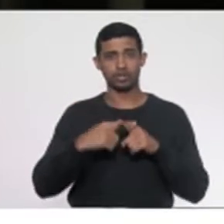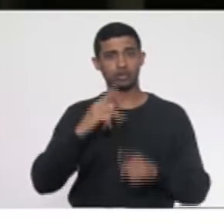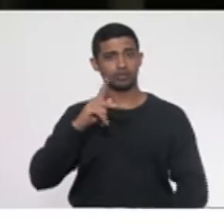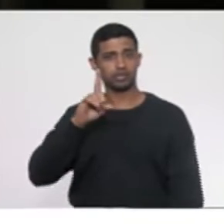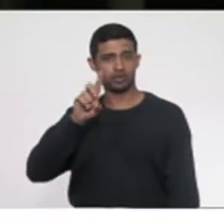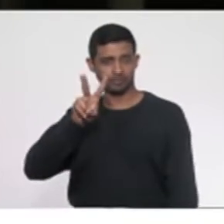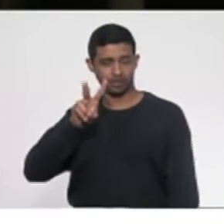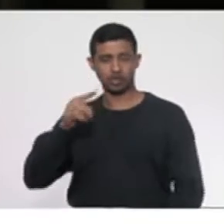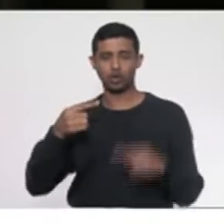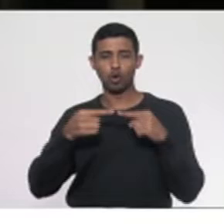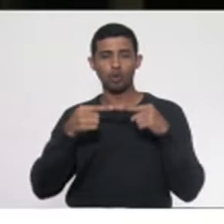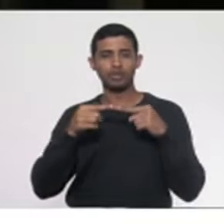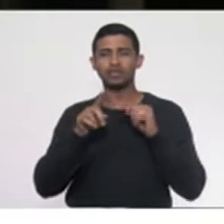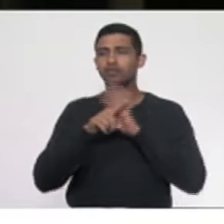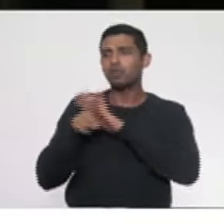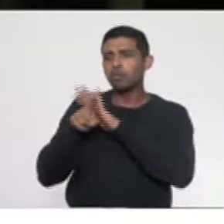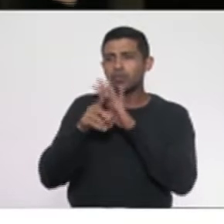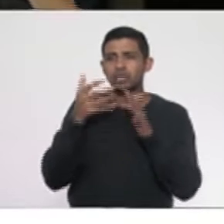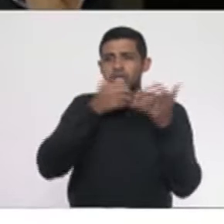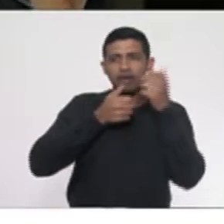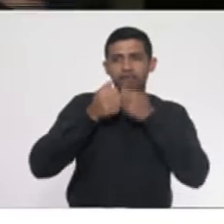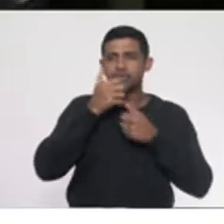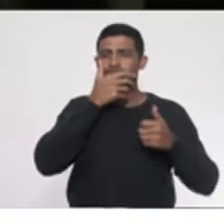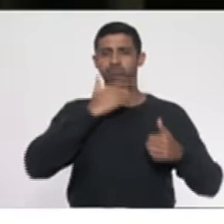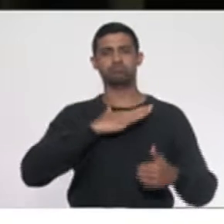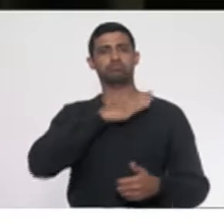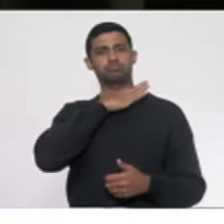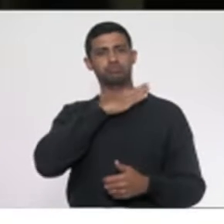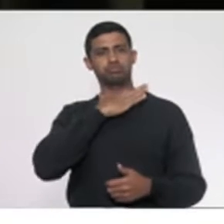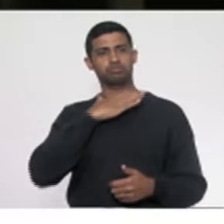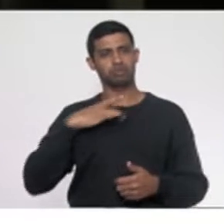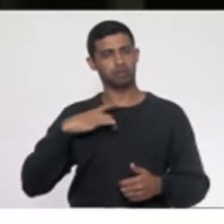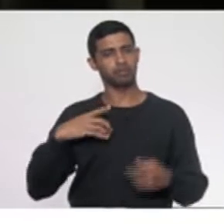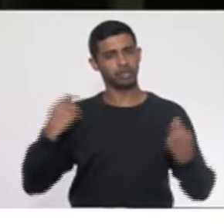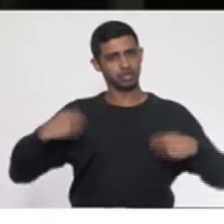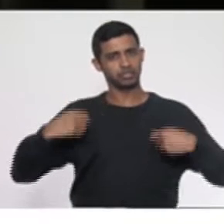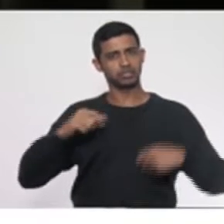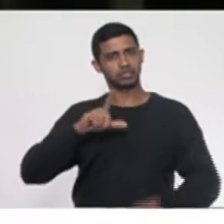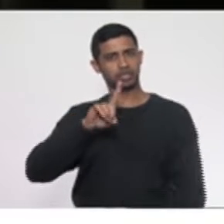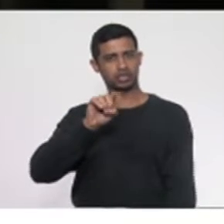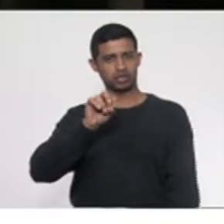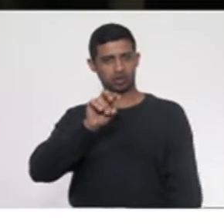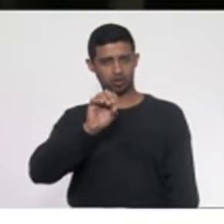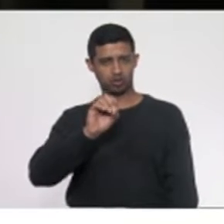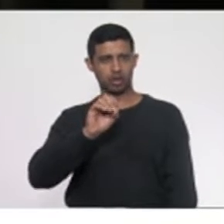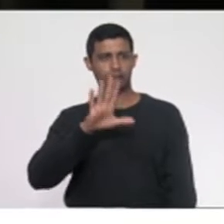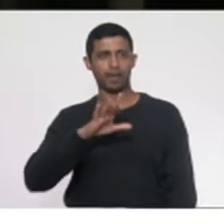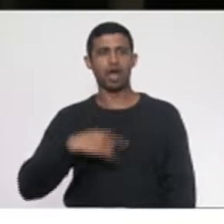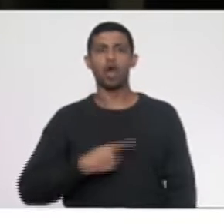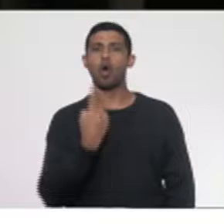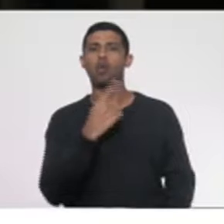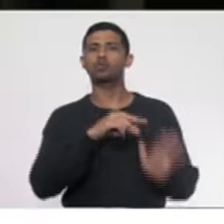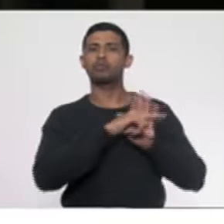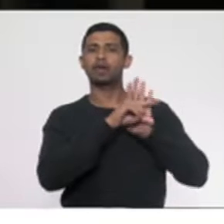recuperação fiscal, então, se faz parte lá, tem que estar na LDO. Mas no parágrafo único,